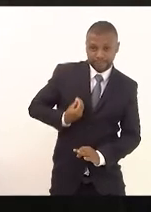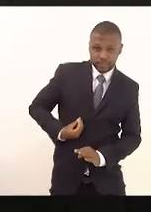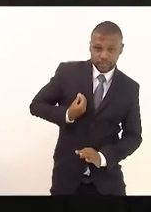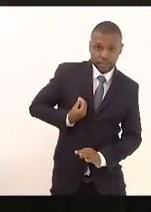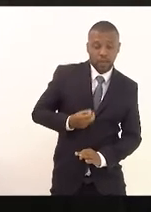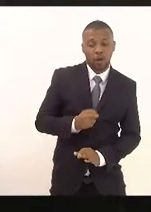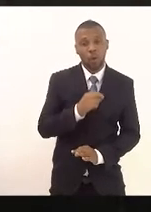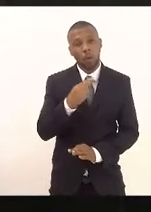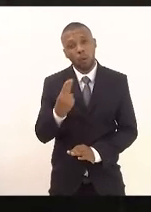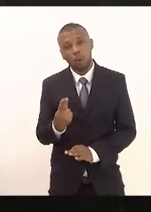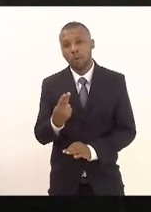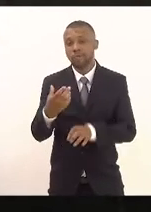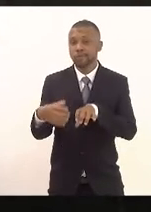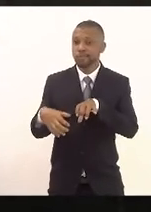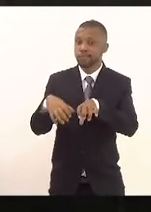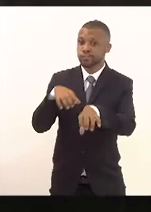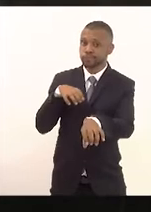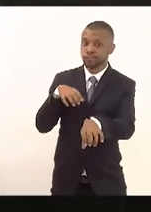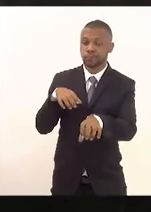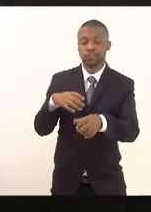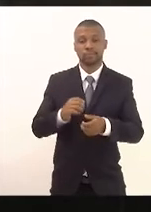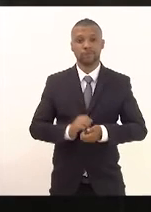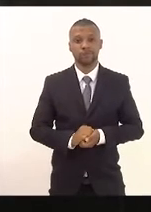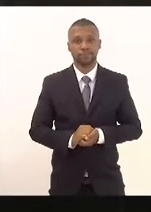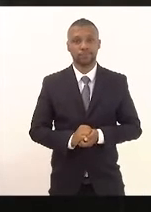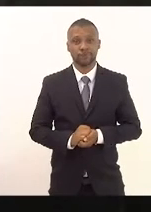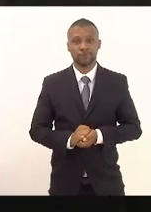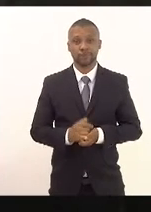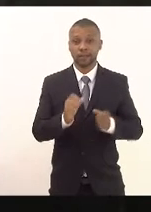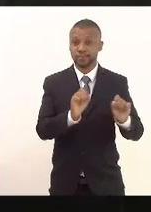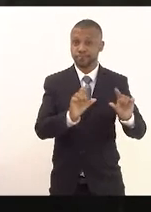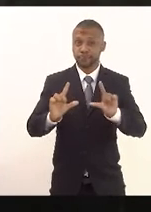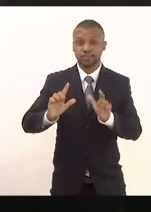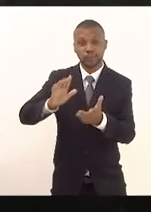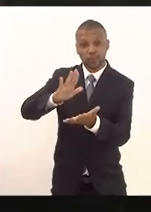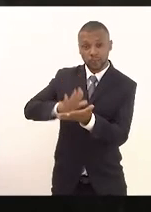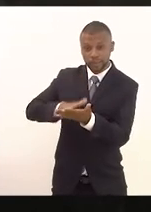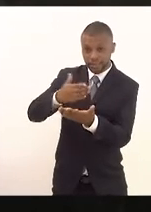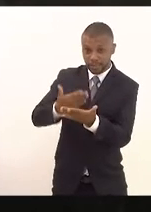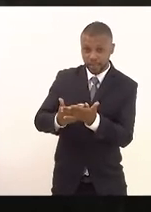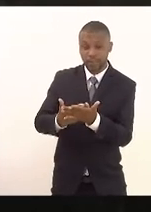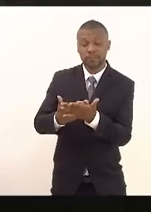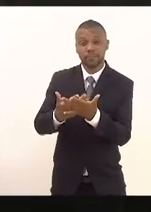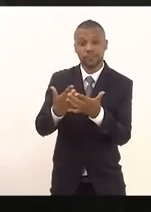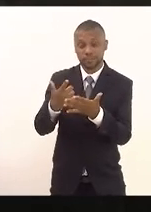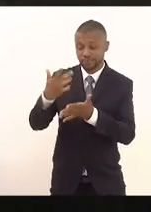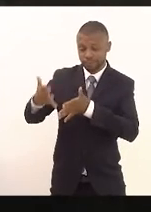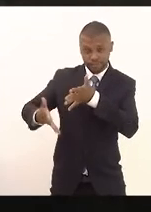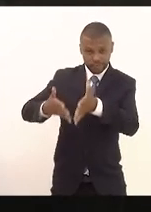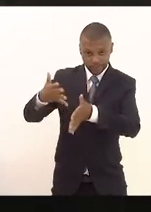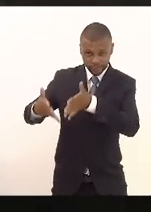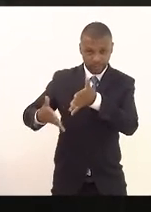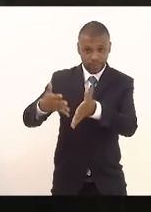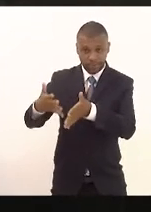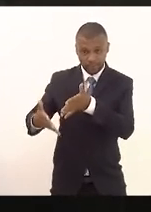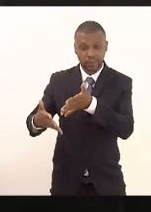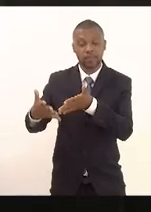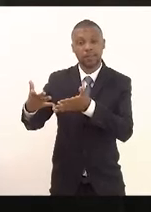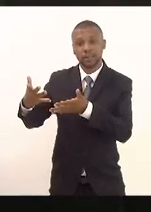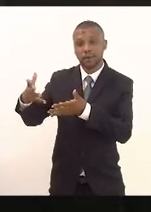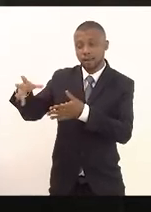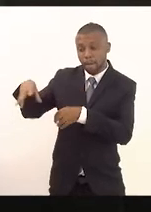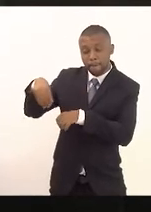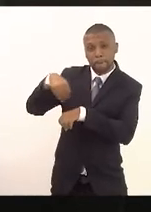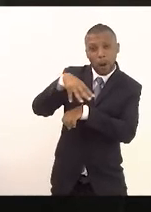remota senhor intérprete da linguagem de libras que leva a